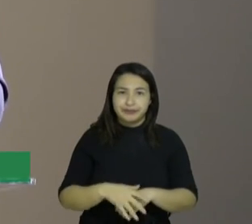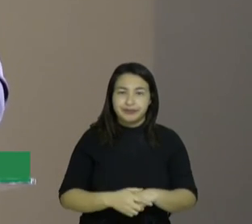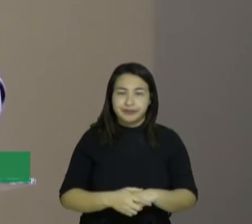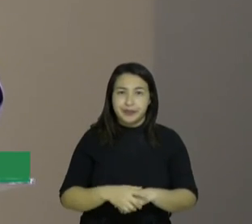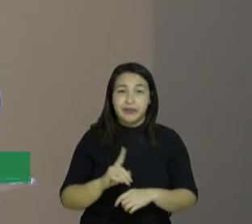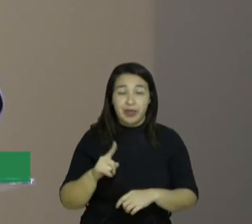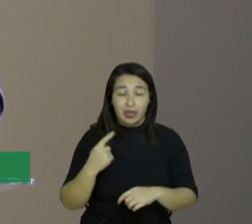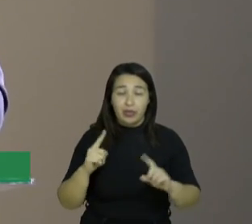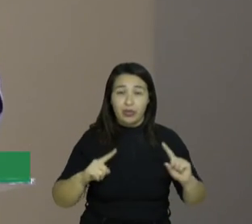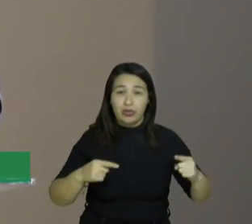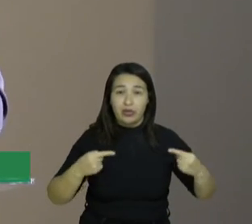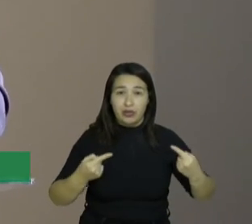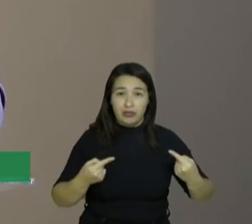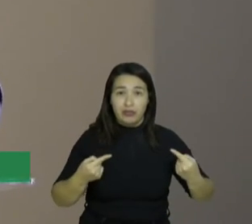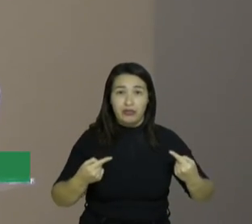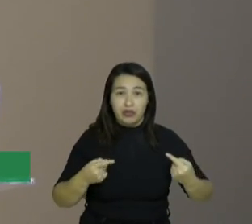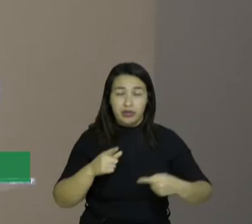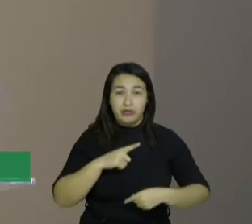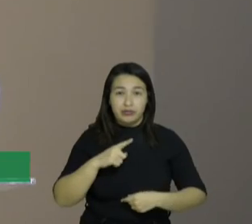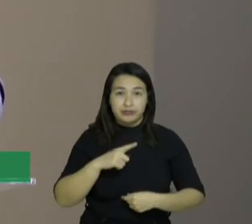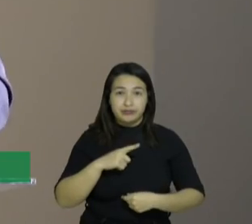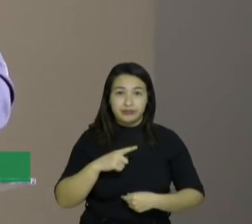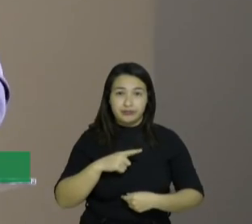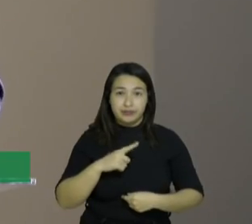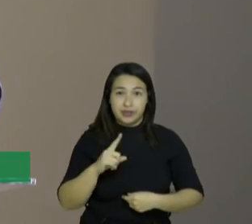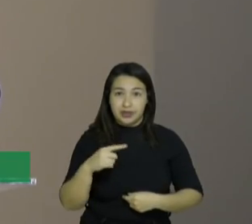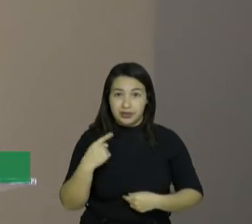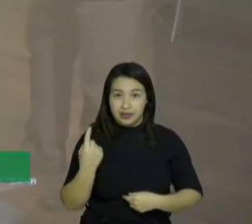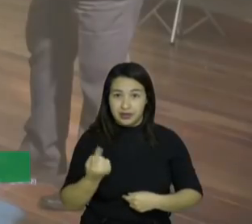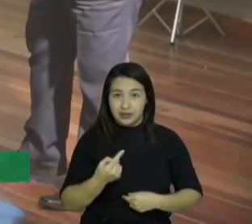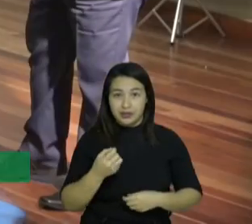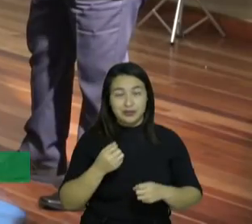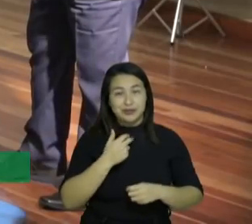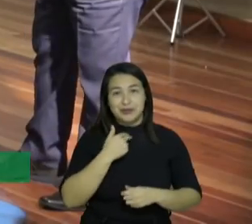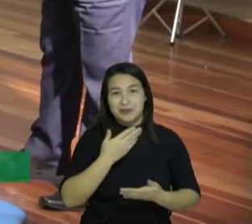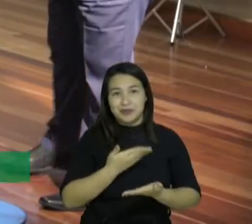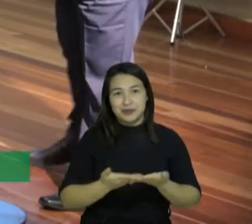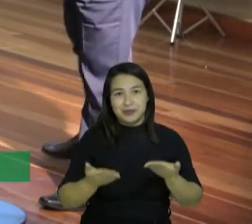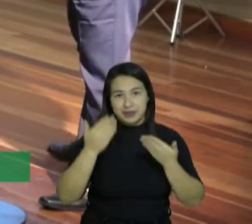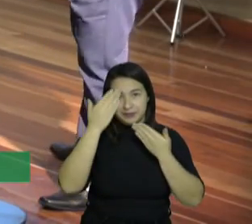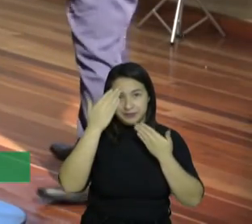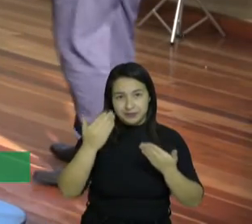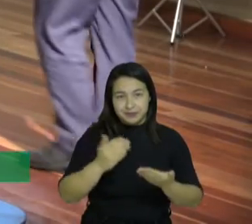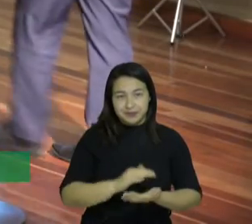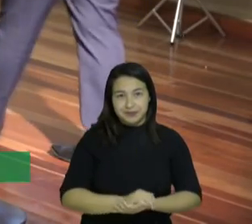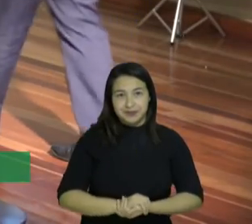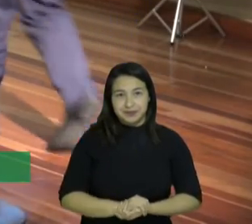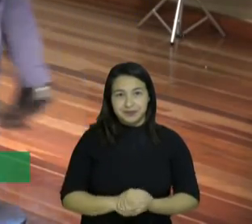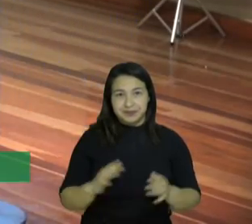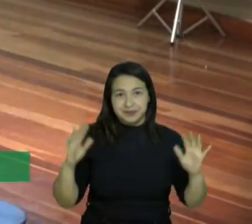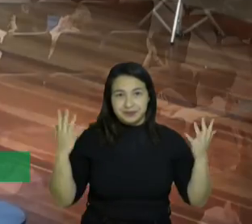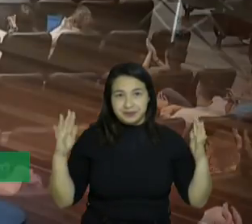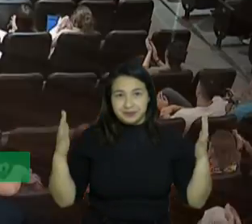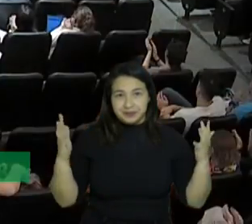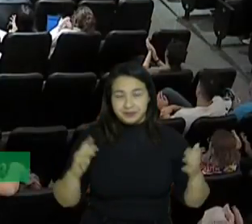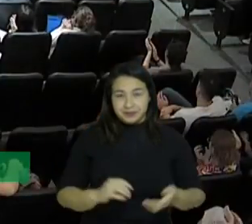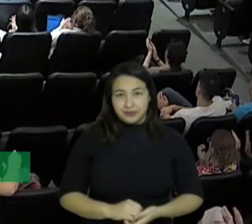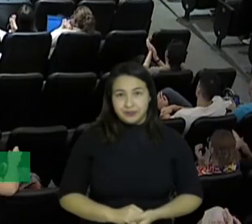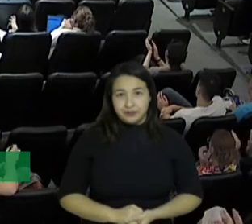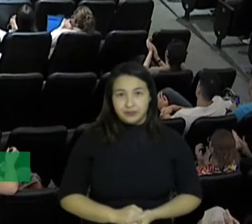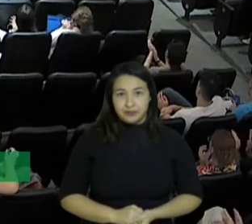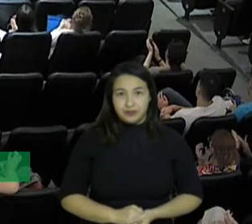é grande oportunidade que nós não devemos perder muito obrigado senhores Obrigado